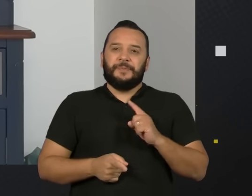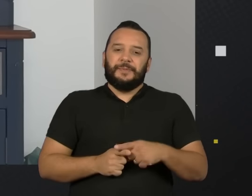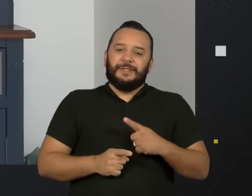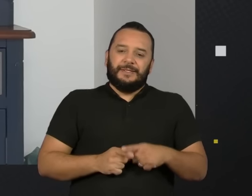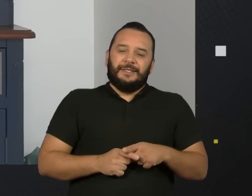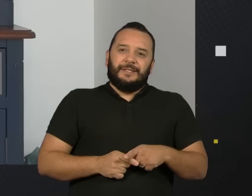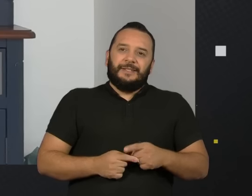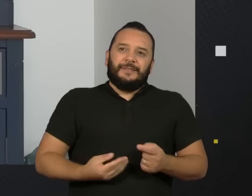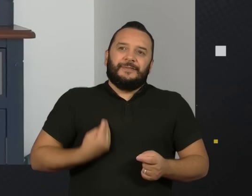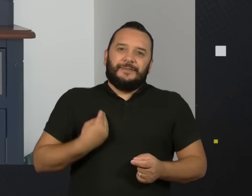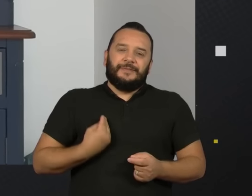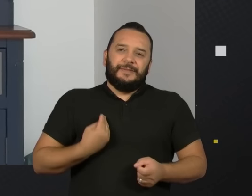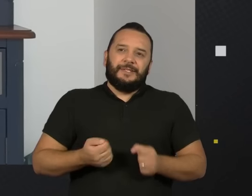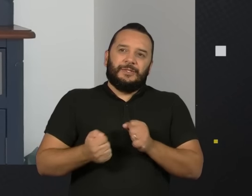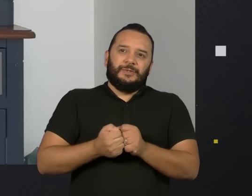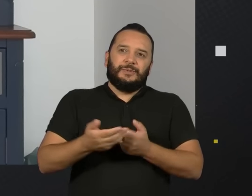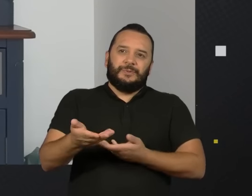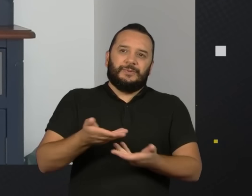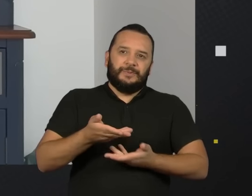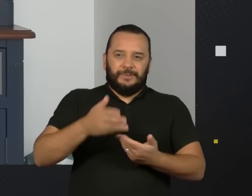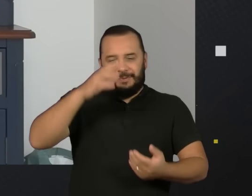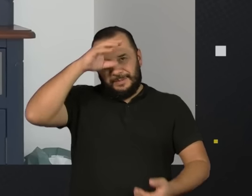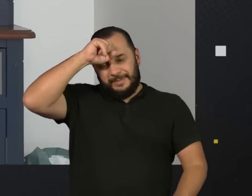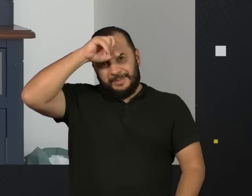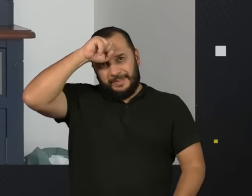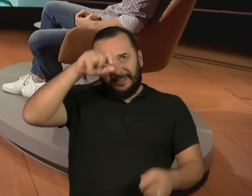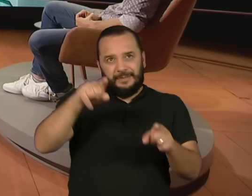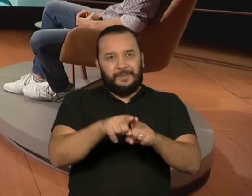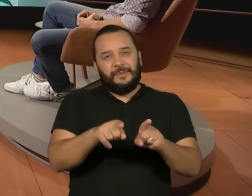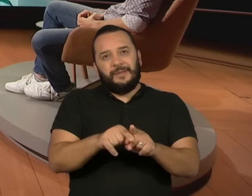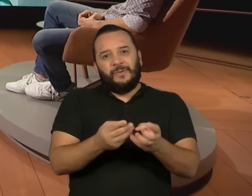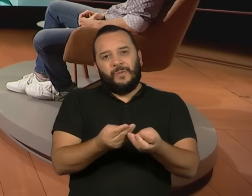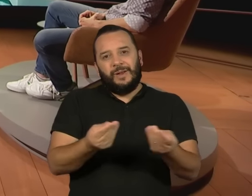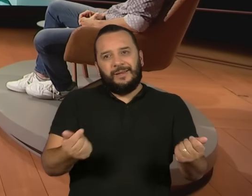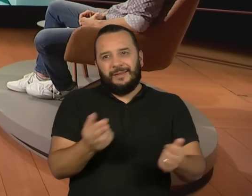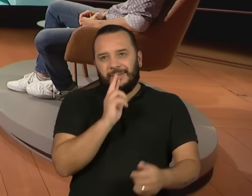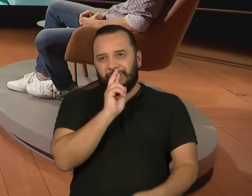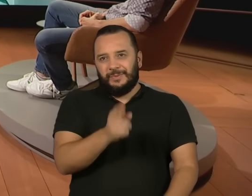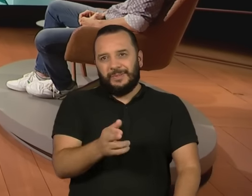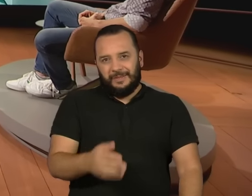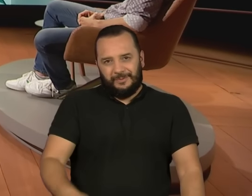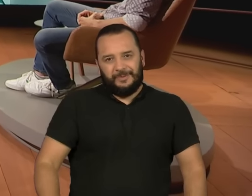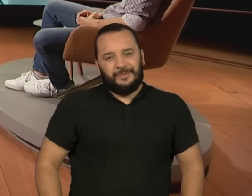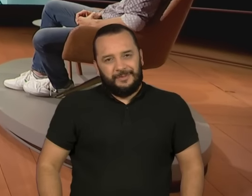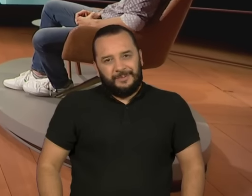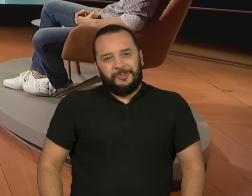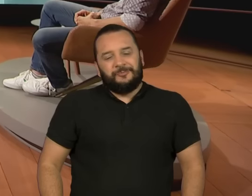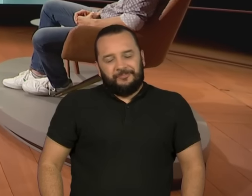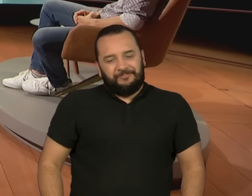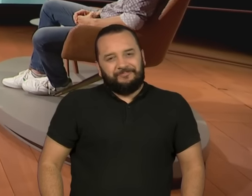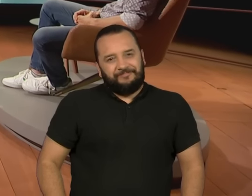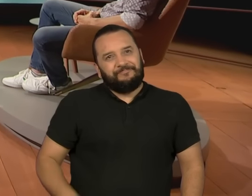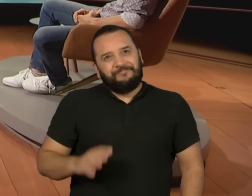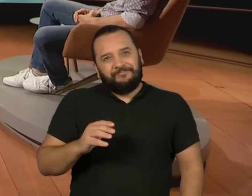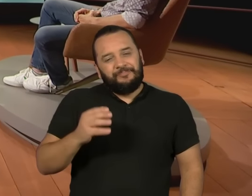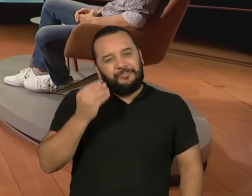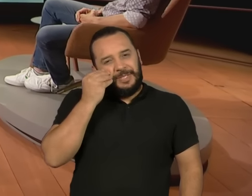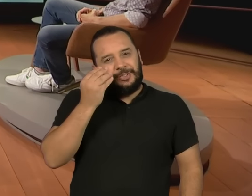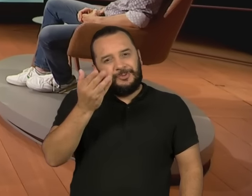Pela convivência e pelo aprendizado e pela qualidade do resultado. Muito motivo, né?